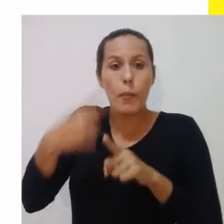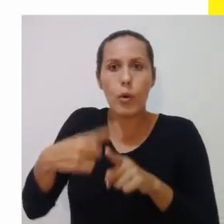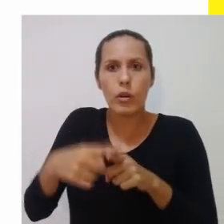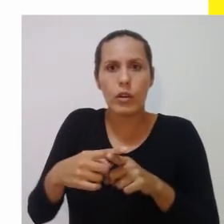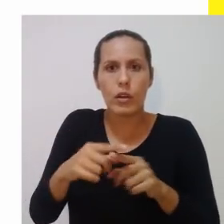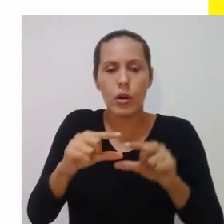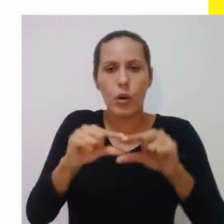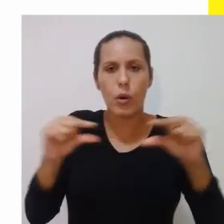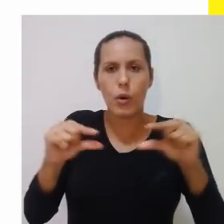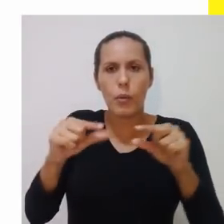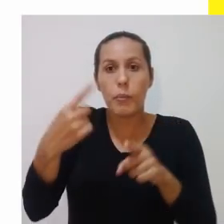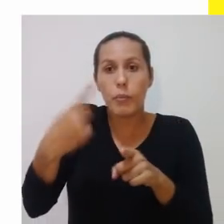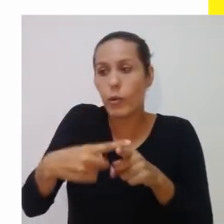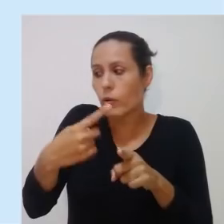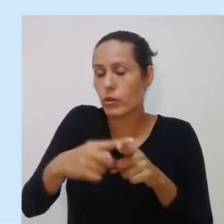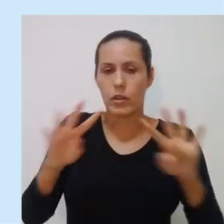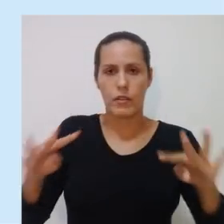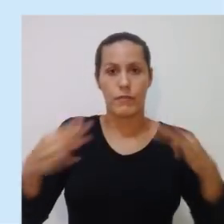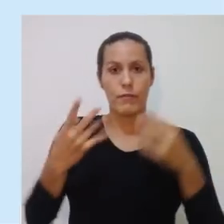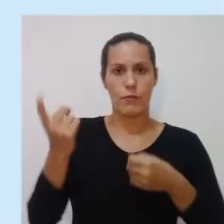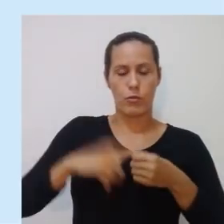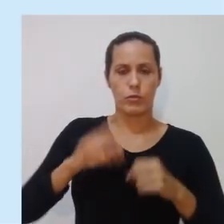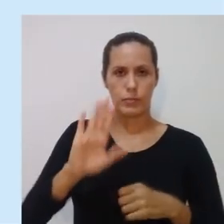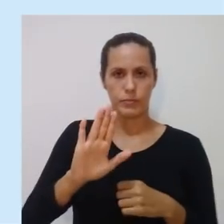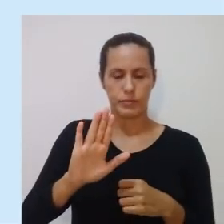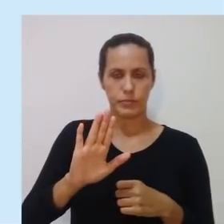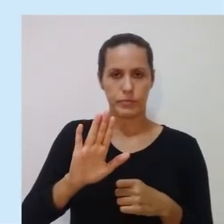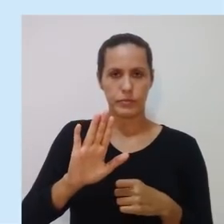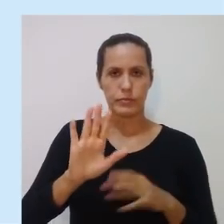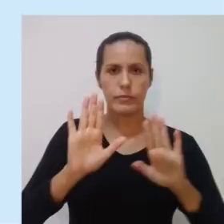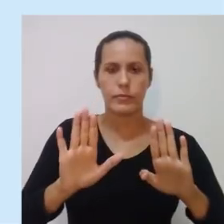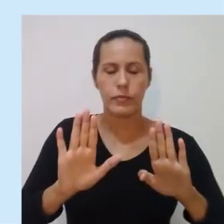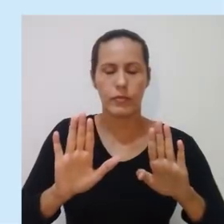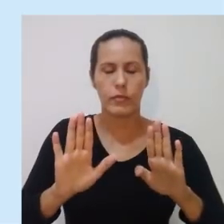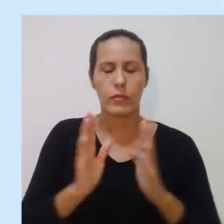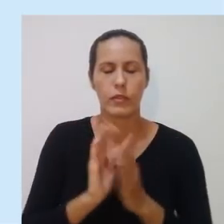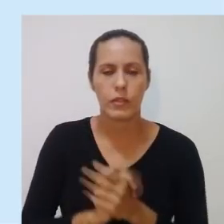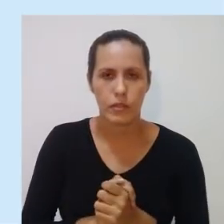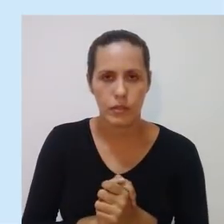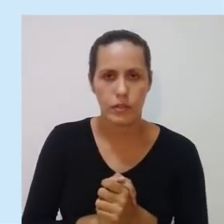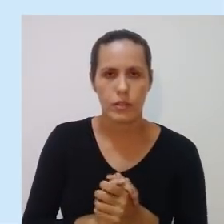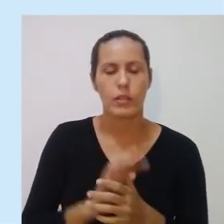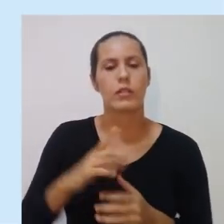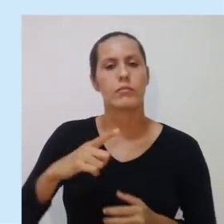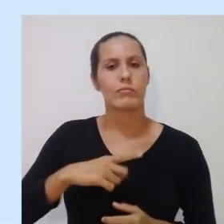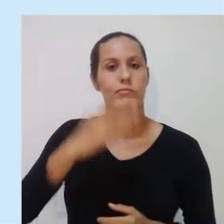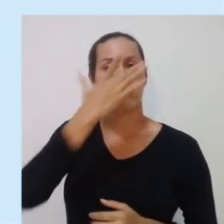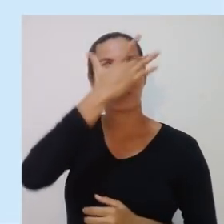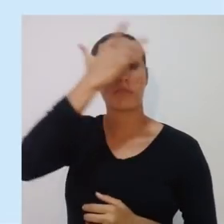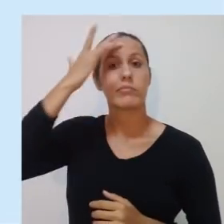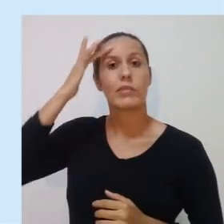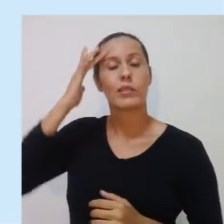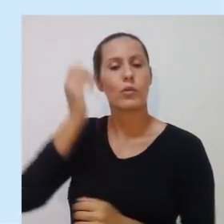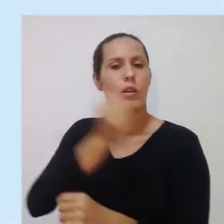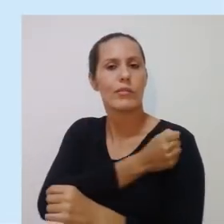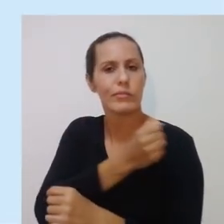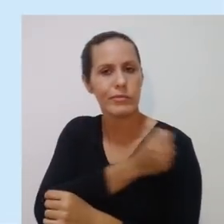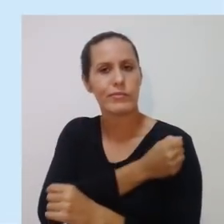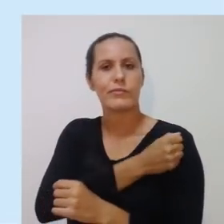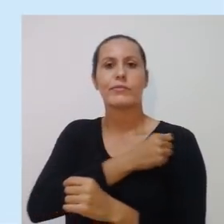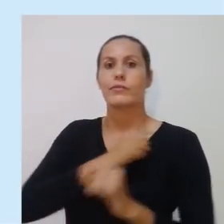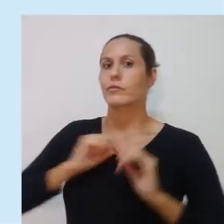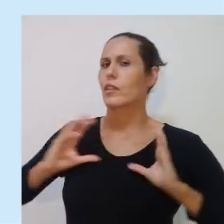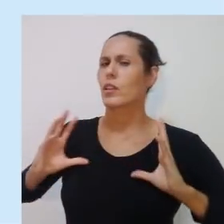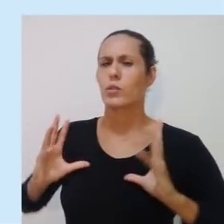aí. Nem precisa ler o título todo, olha para mim aqui novamente. Minha gente, muita gente, muito aluno,